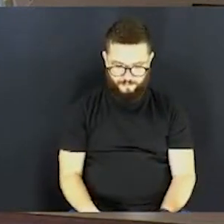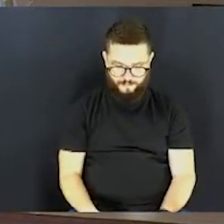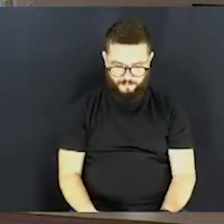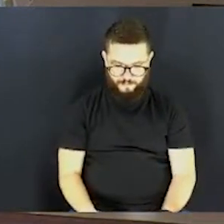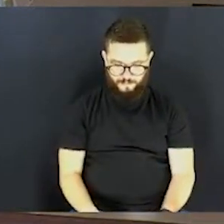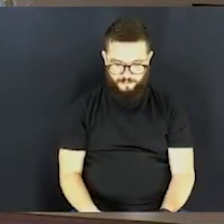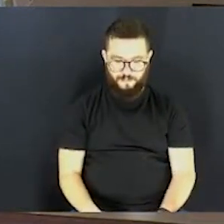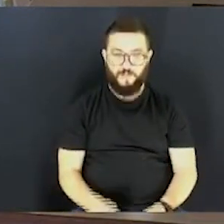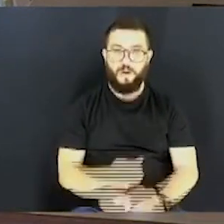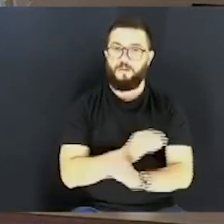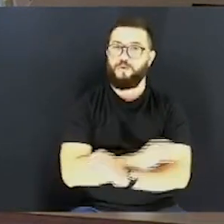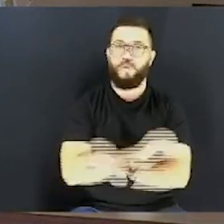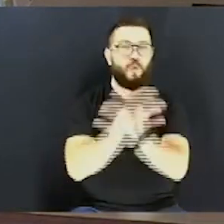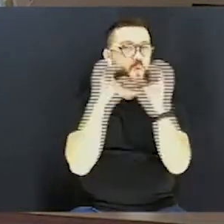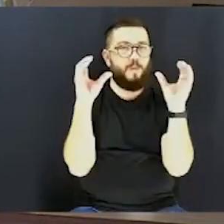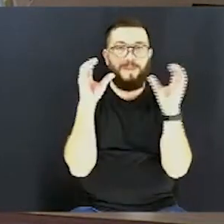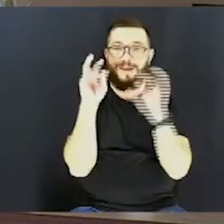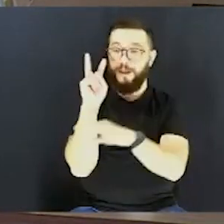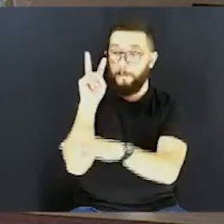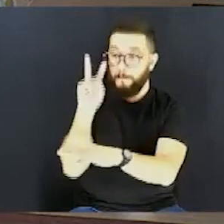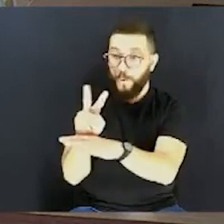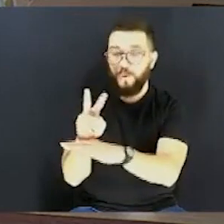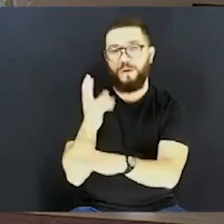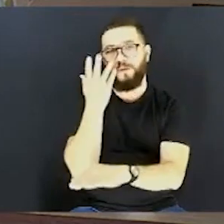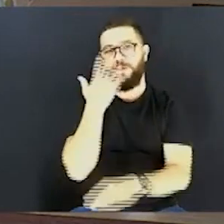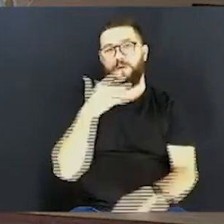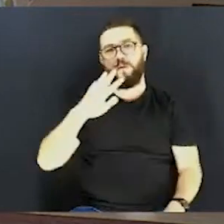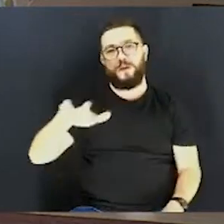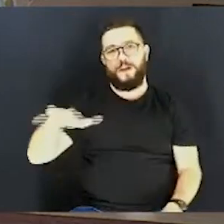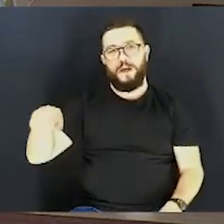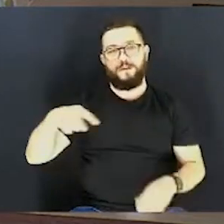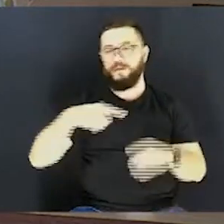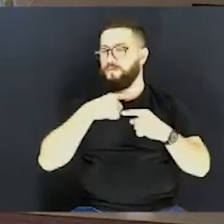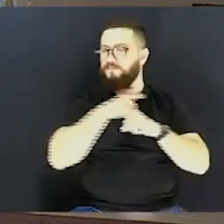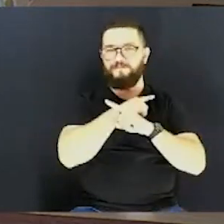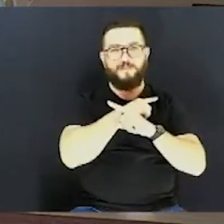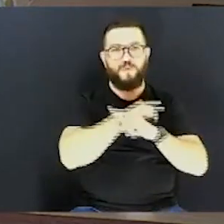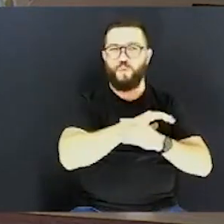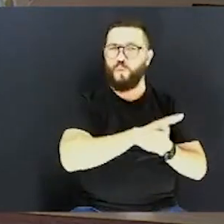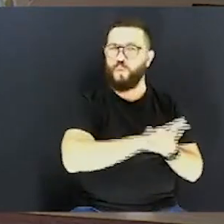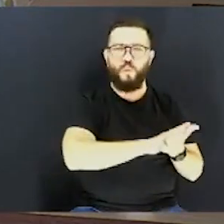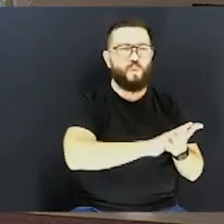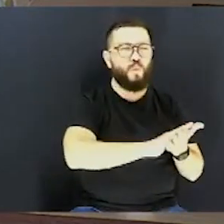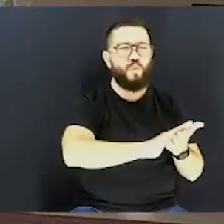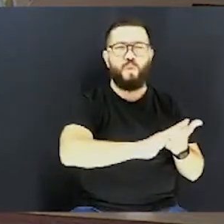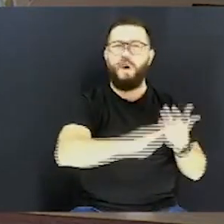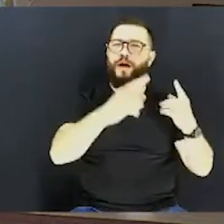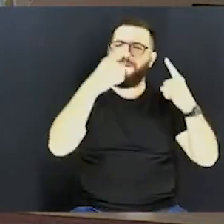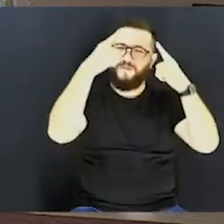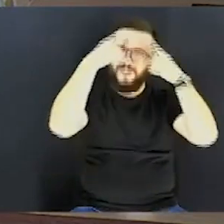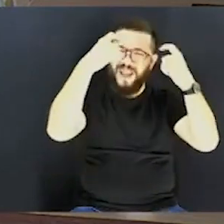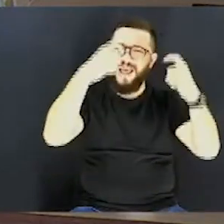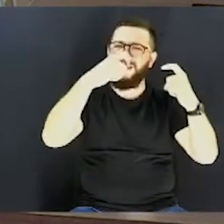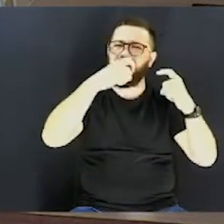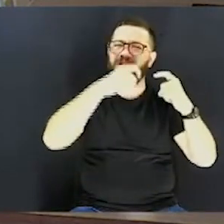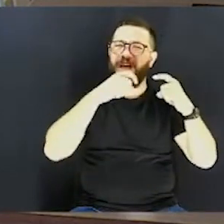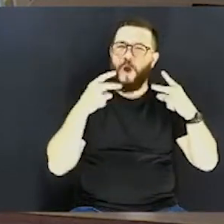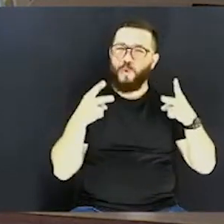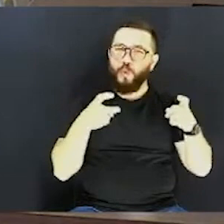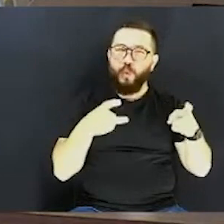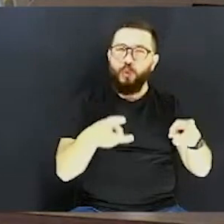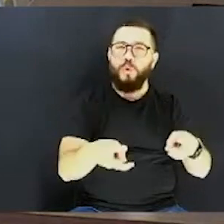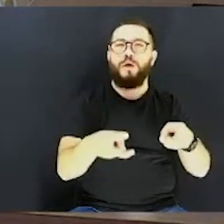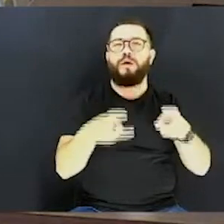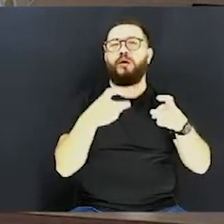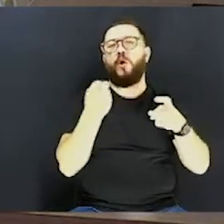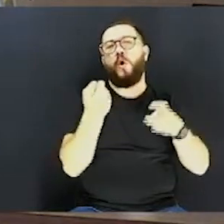de 0 a 6 contra toda forma de violência, negligência, discriminação, exploração ou opressão, por meio da articulação entre